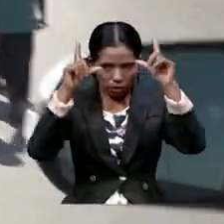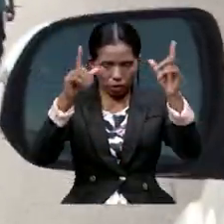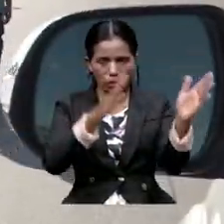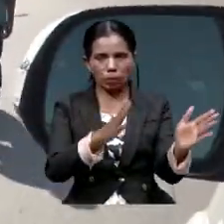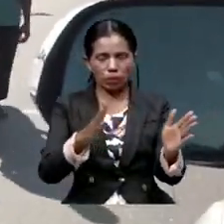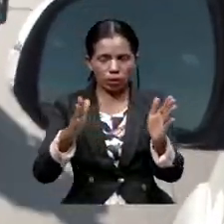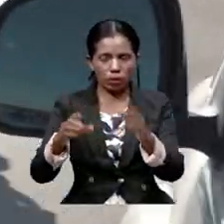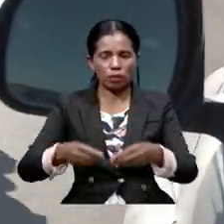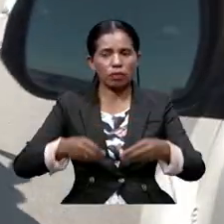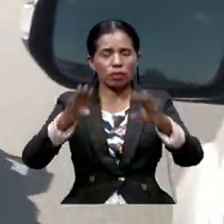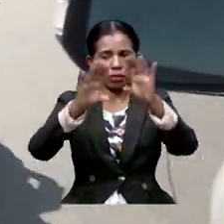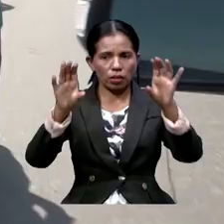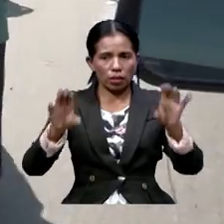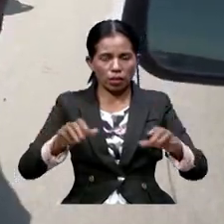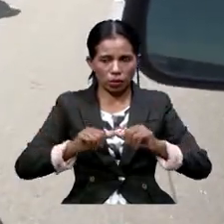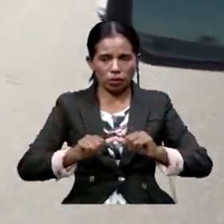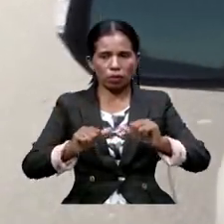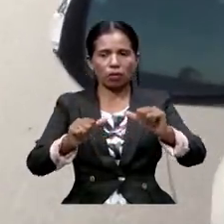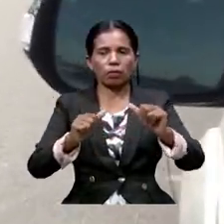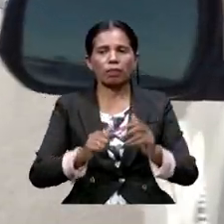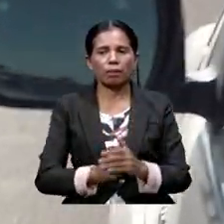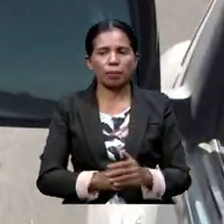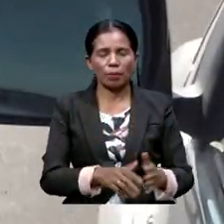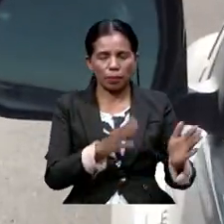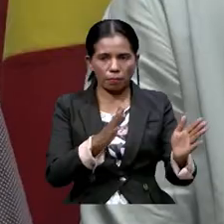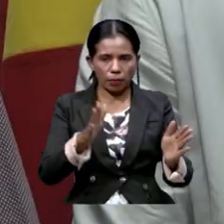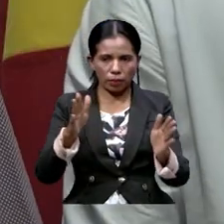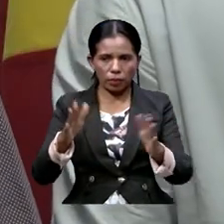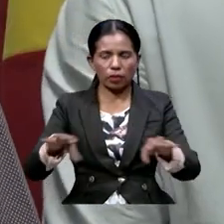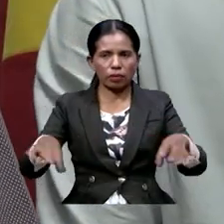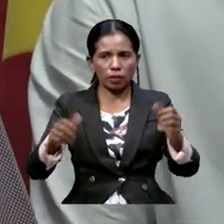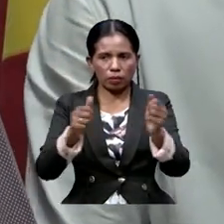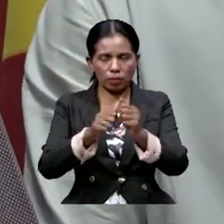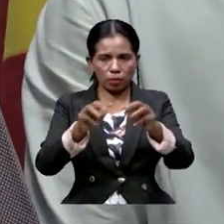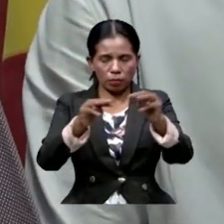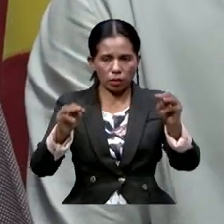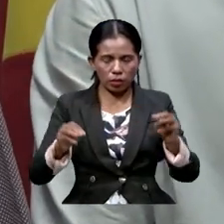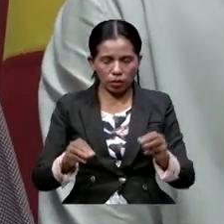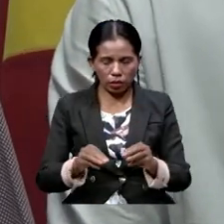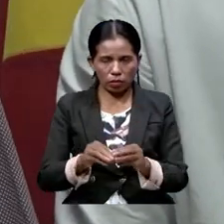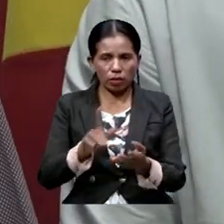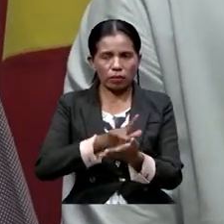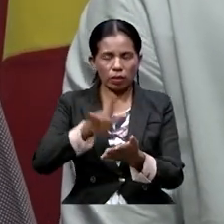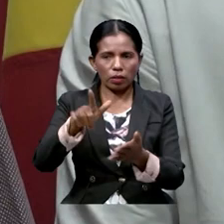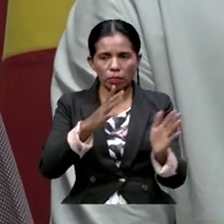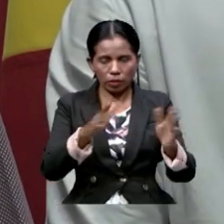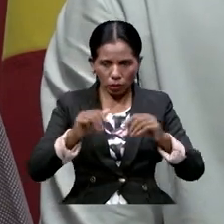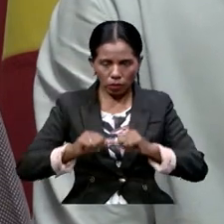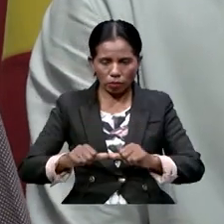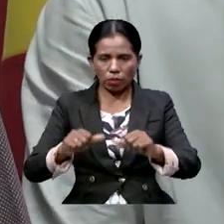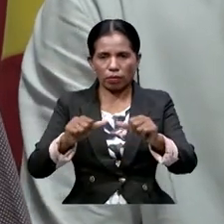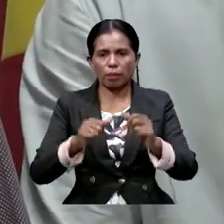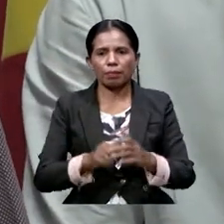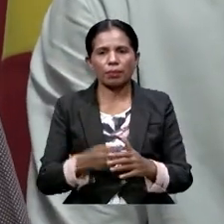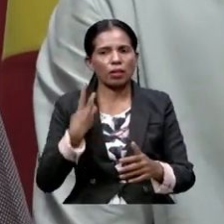processo certificação ne lauhela. Processo ne Serviço Múcio com a Autoridade de Aviação Civil, processo no Lavela.